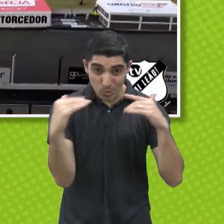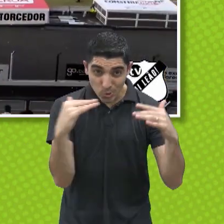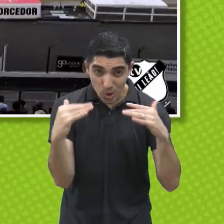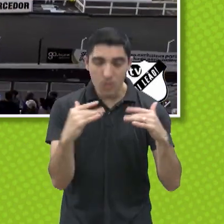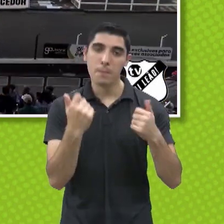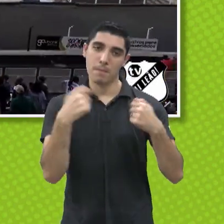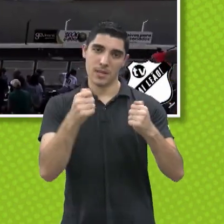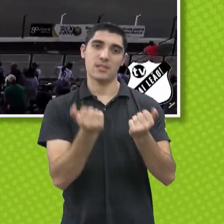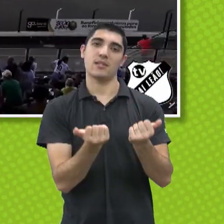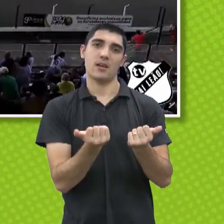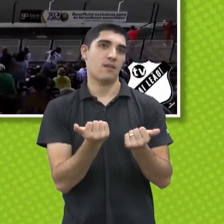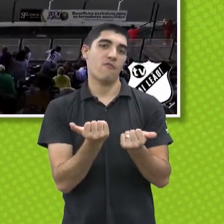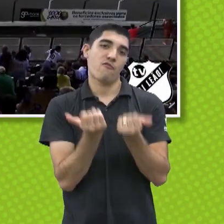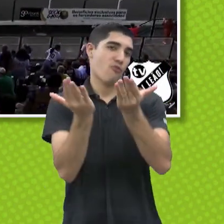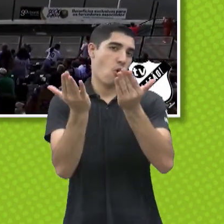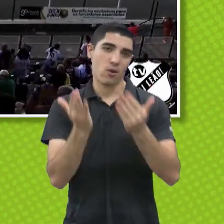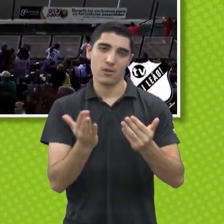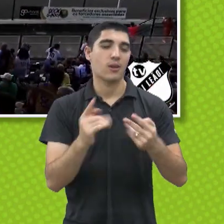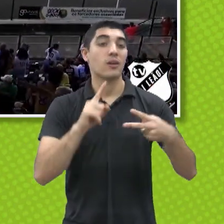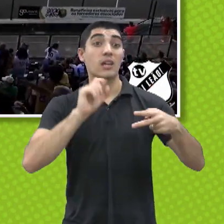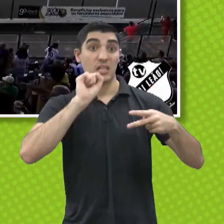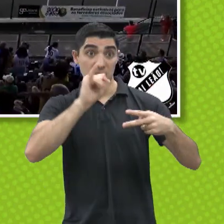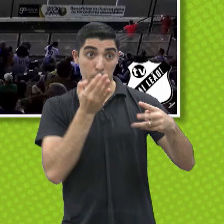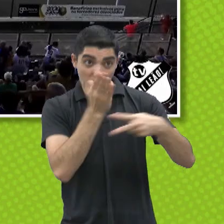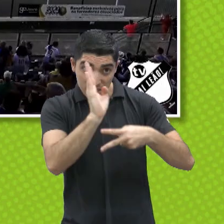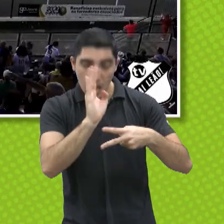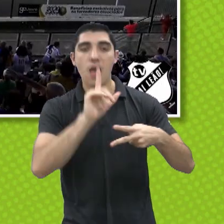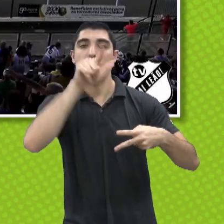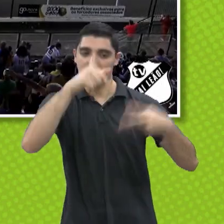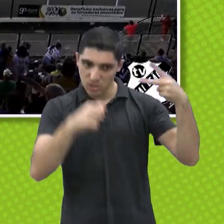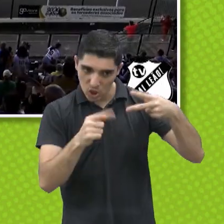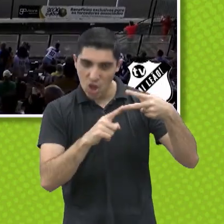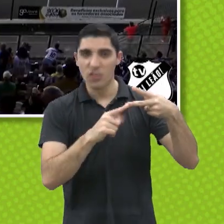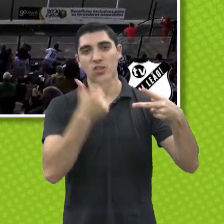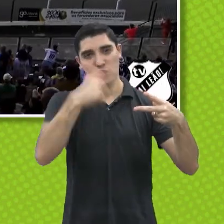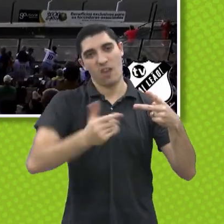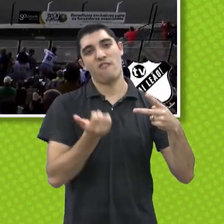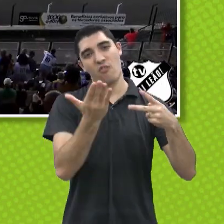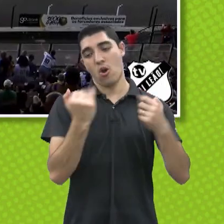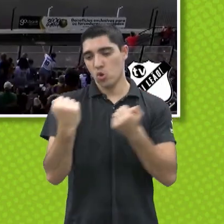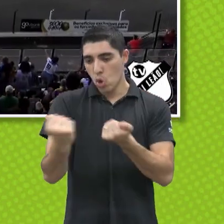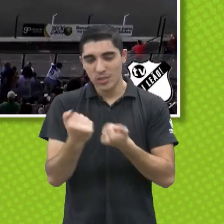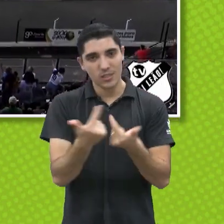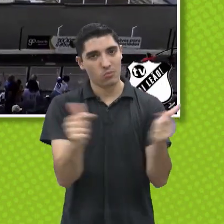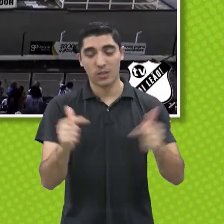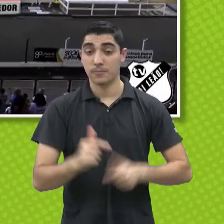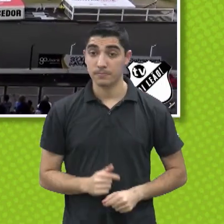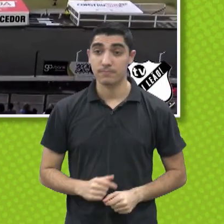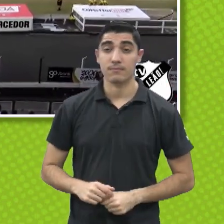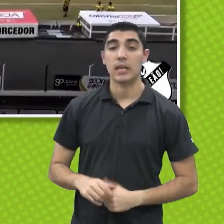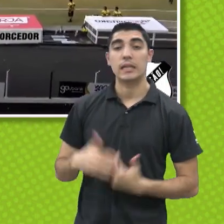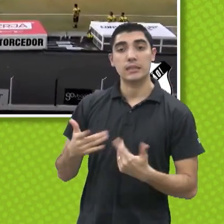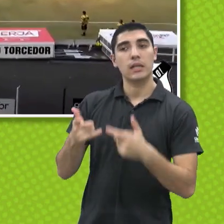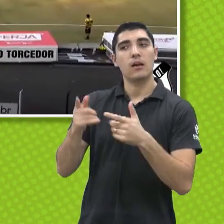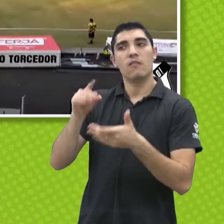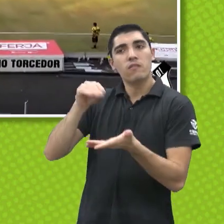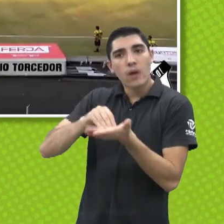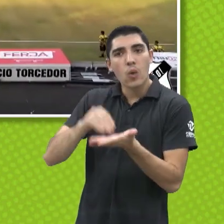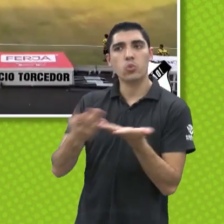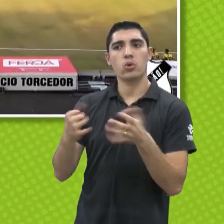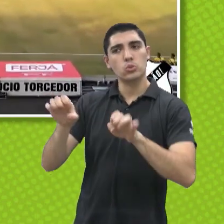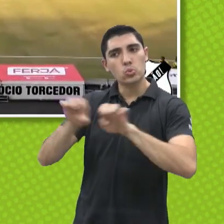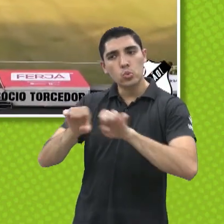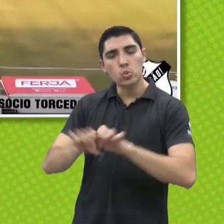vai ter que jogar fora. É complicado, né? Ali ficou claro que não tinha um mínimo de segurança, de divisória, enfim. Eu não sei como é que o